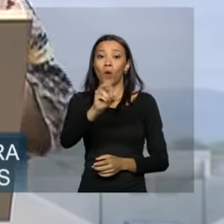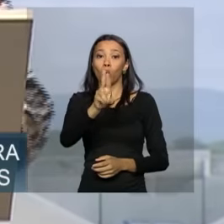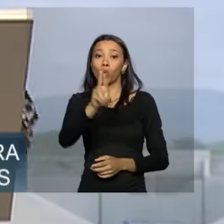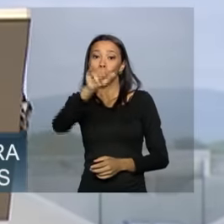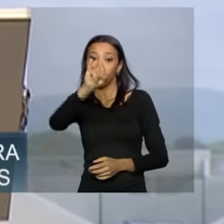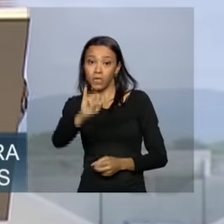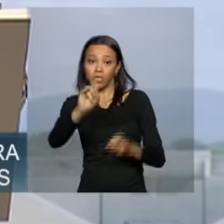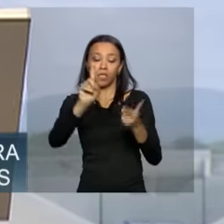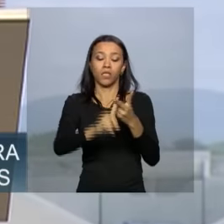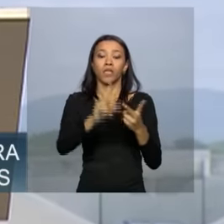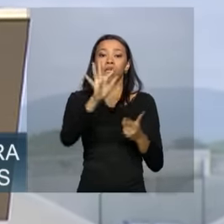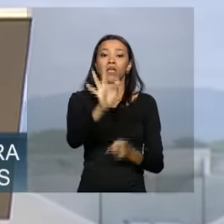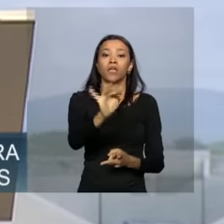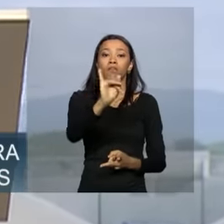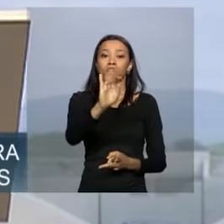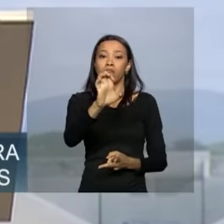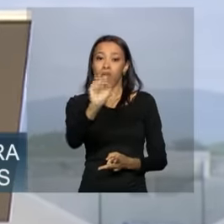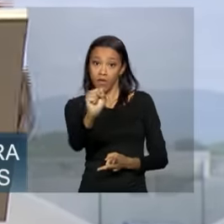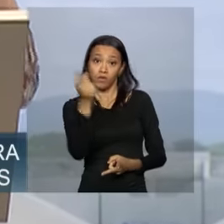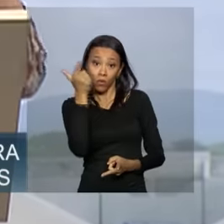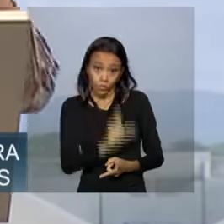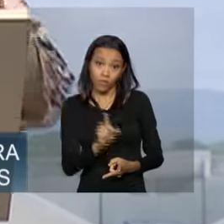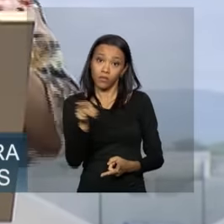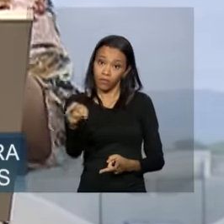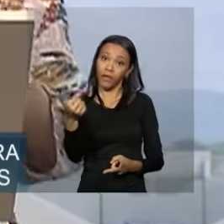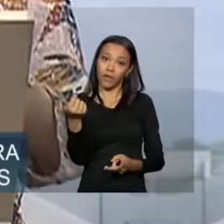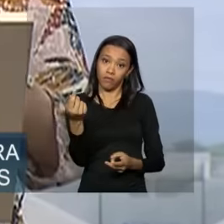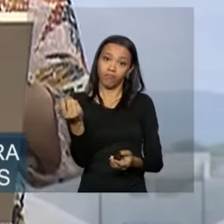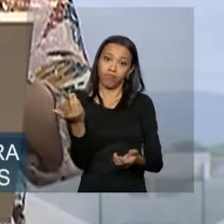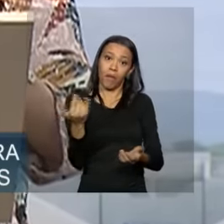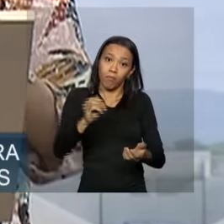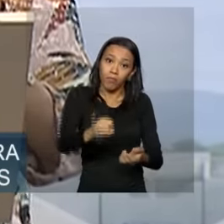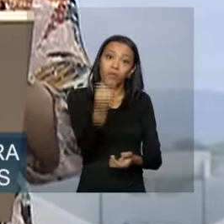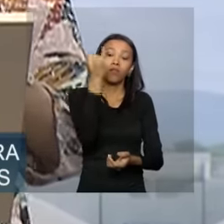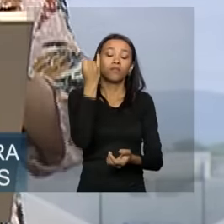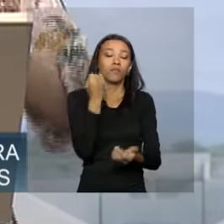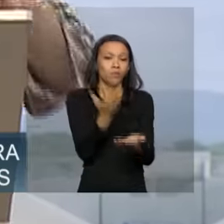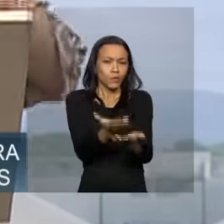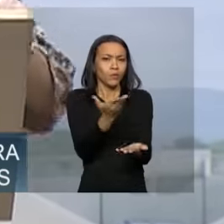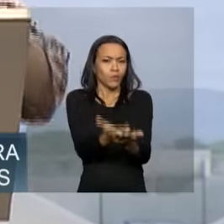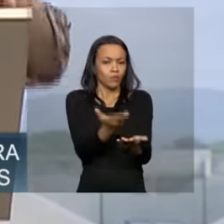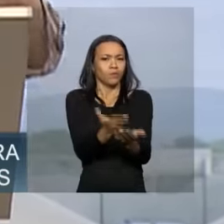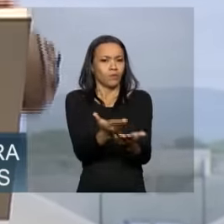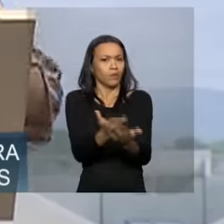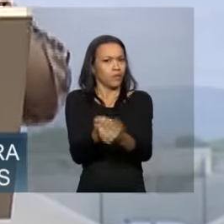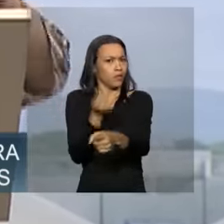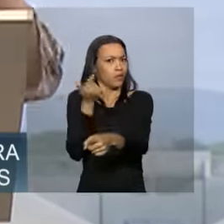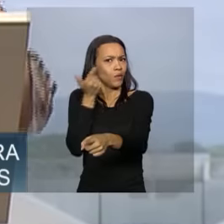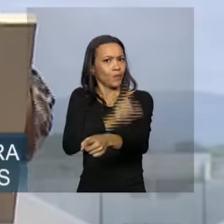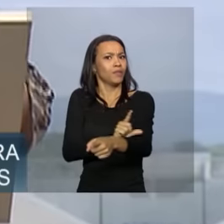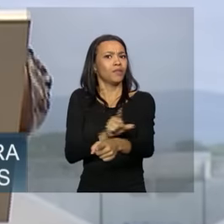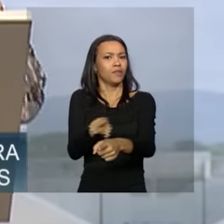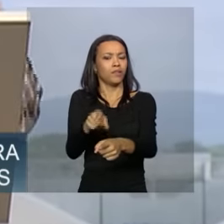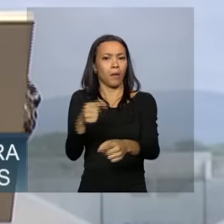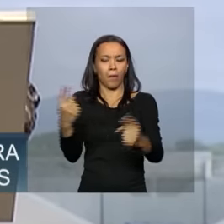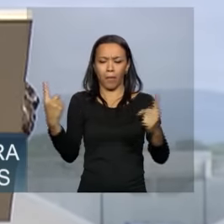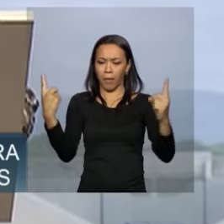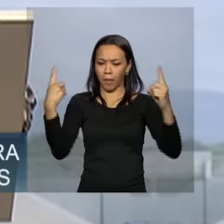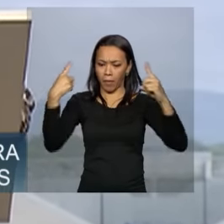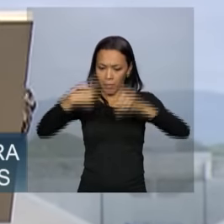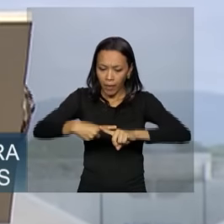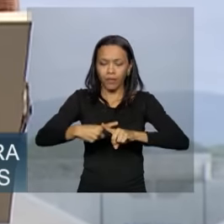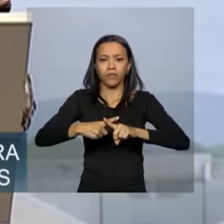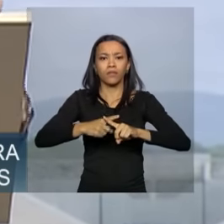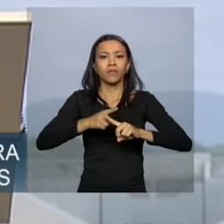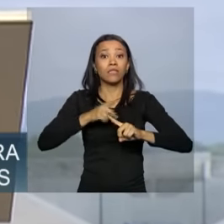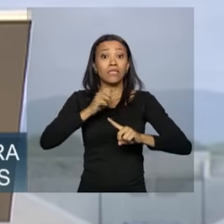Então, ele tinha feito o curso, ele aproveitou a oportunidade E ele ganhou uma competição